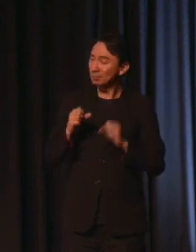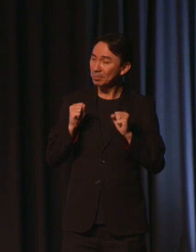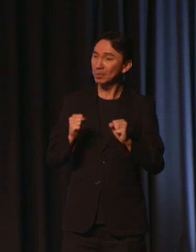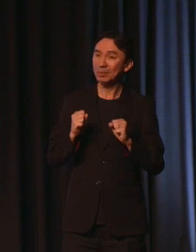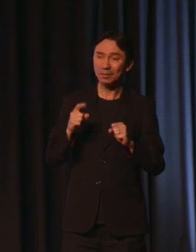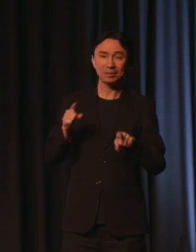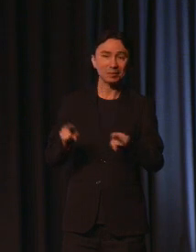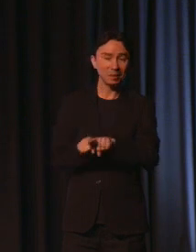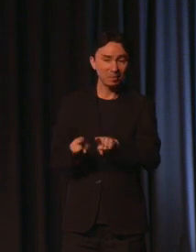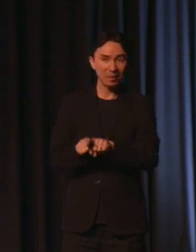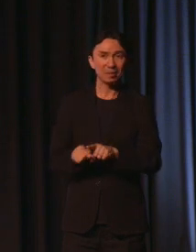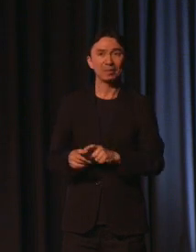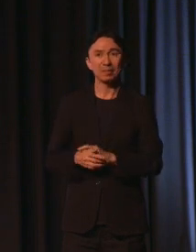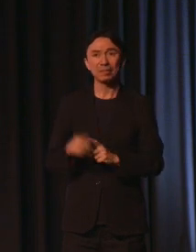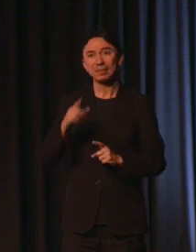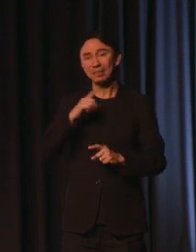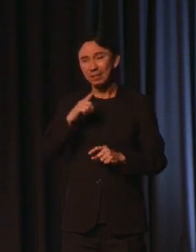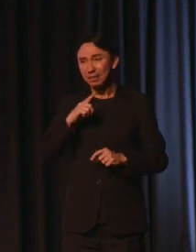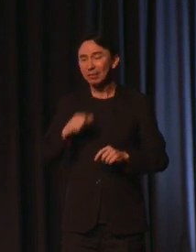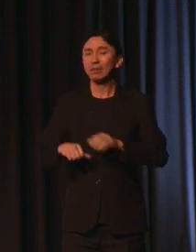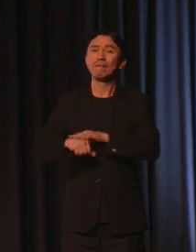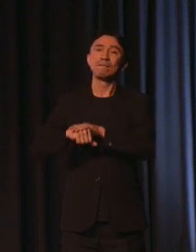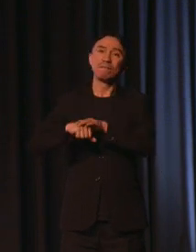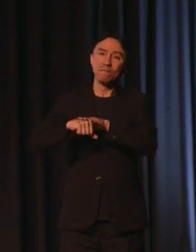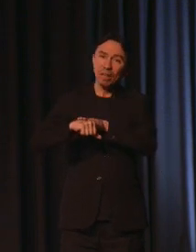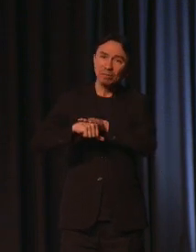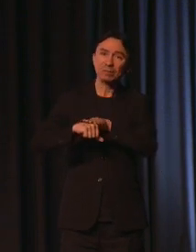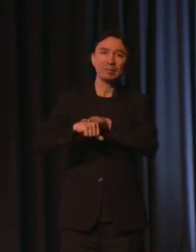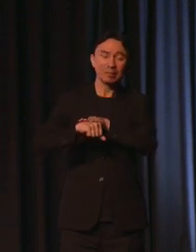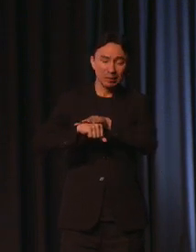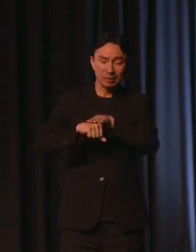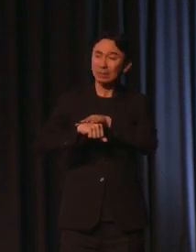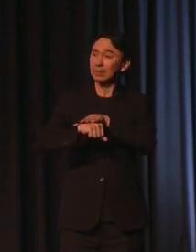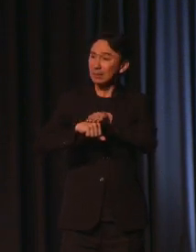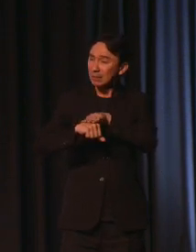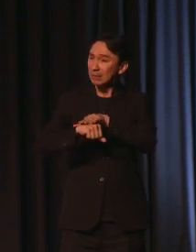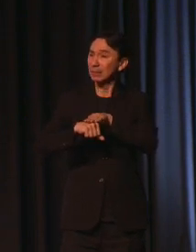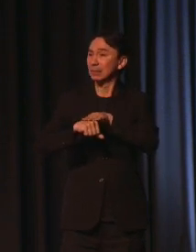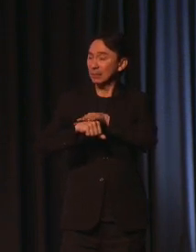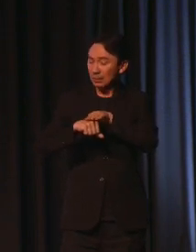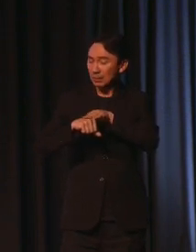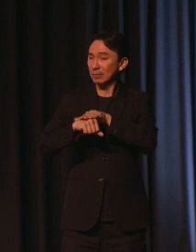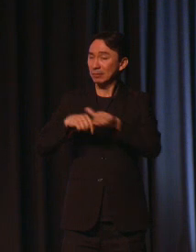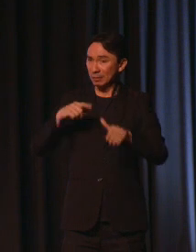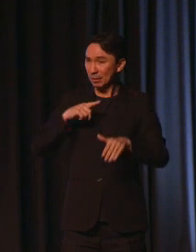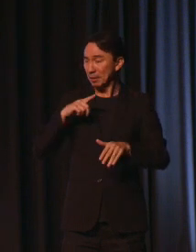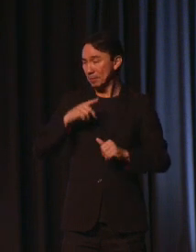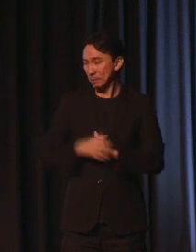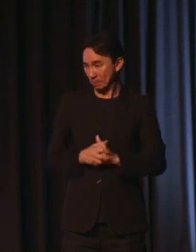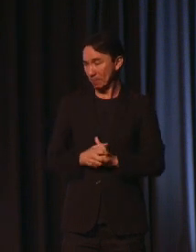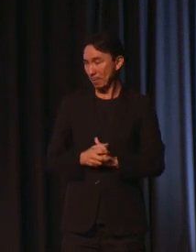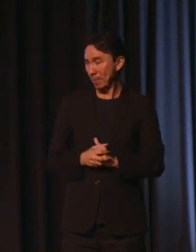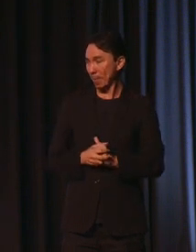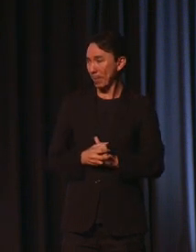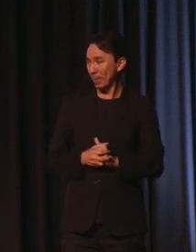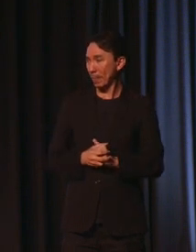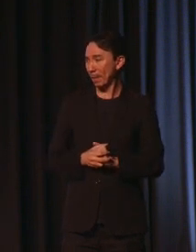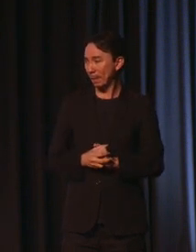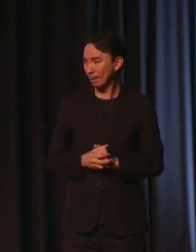grande discussão aí com vários entes envolvidos aí nessa discussão, nesses acórdãos.